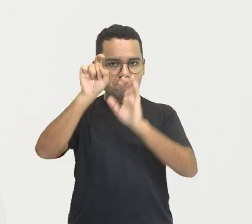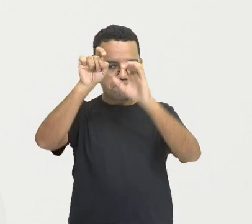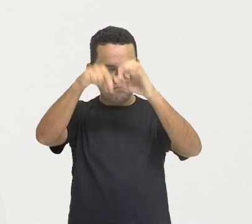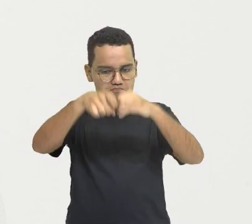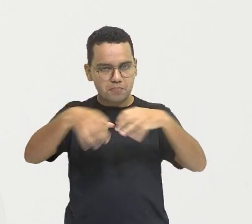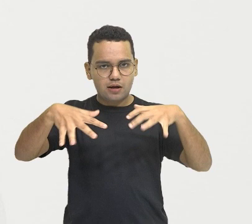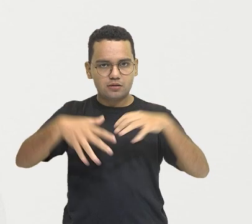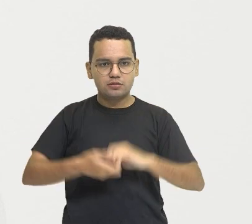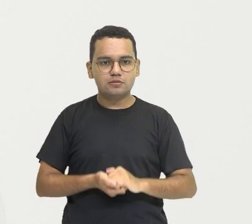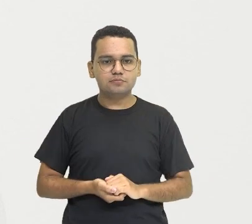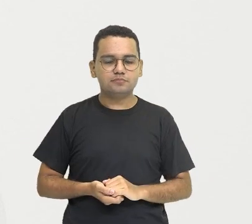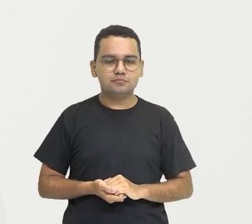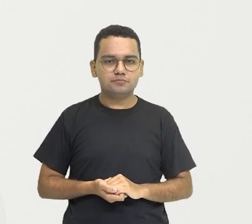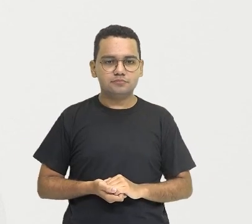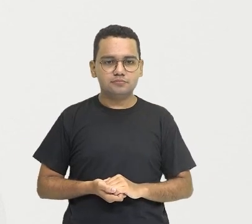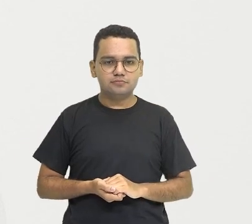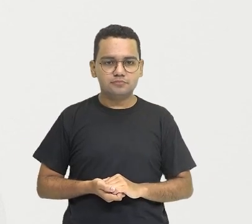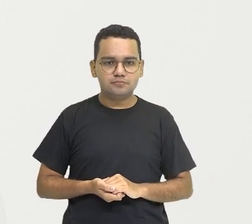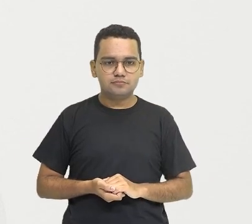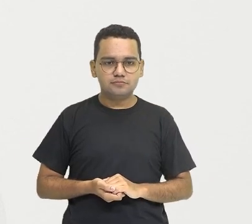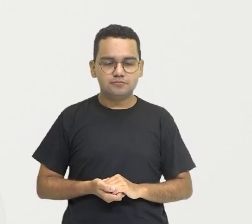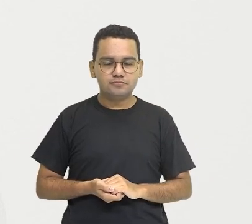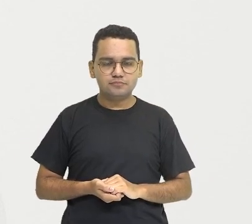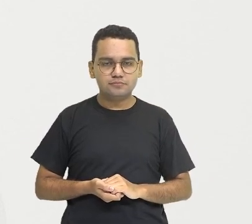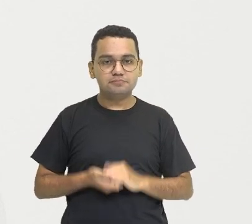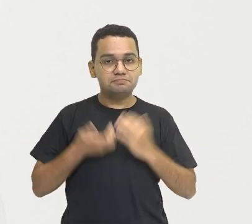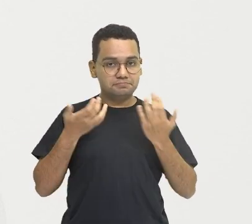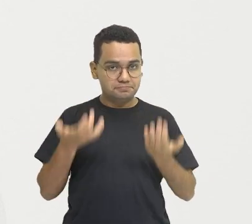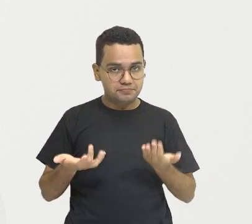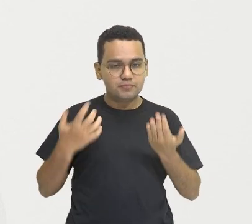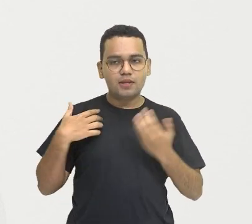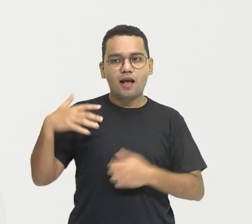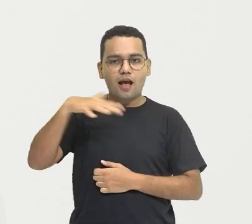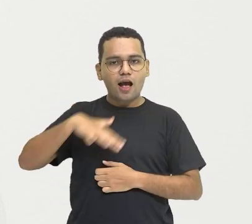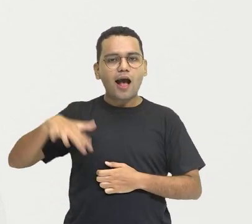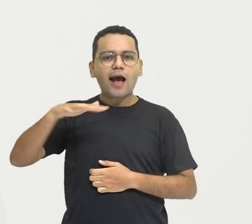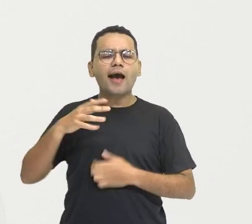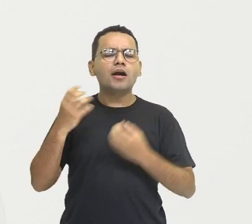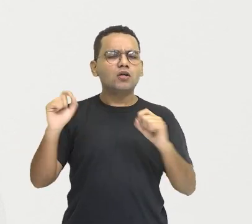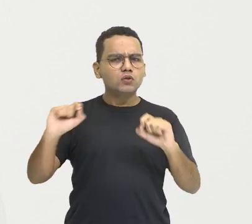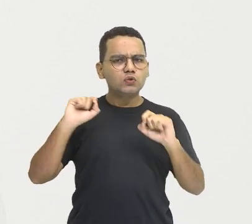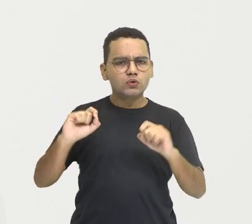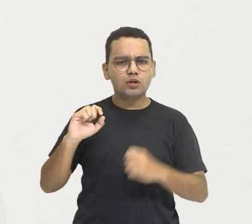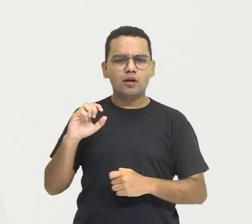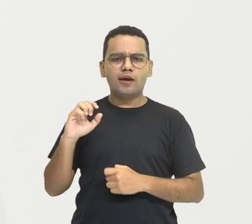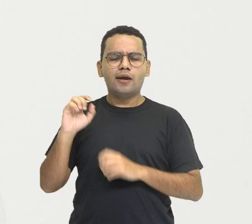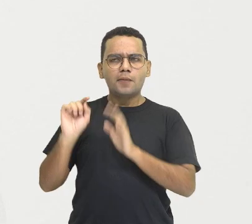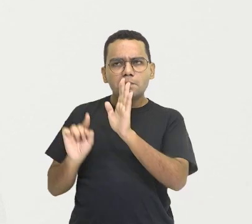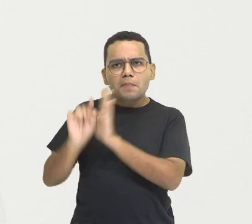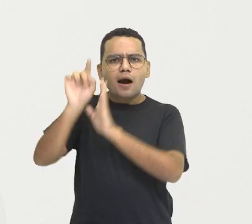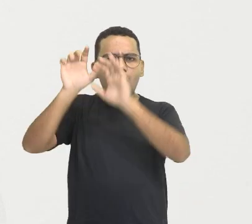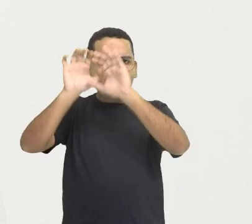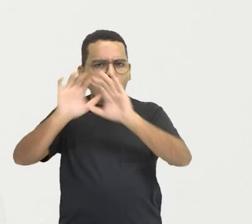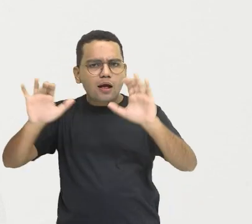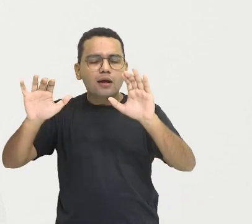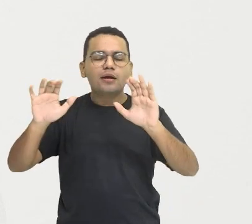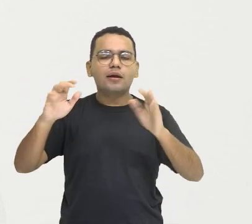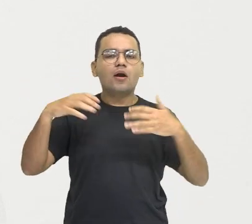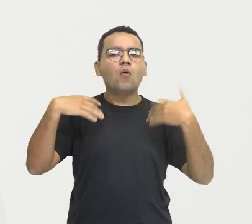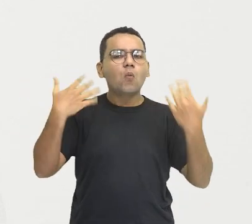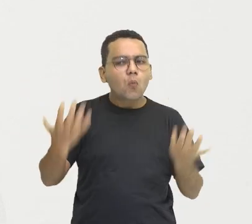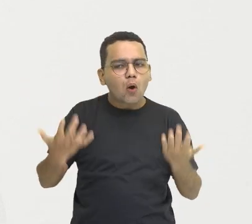a corrida espacial, turma, ela foi a busca, né? Foi a briga para ver quem